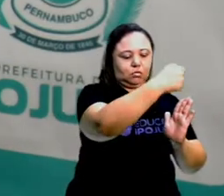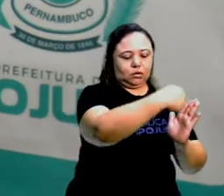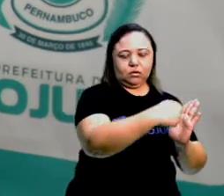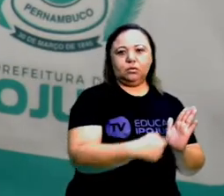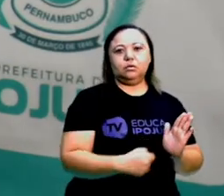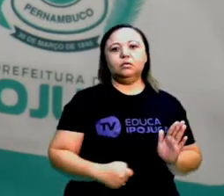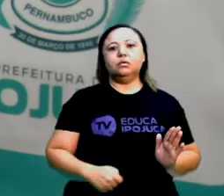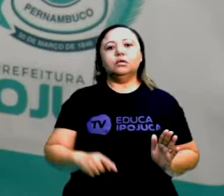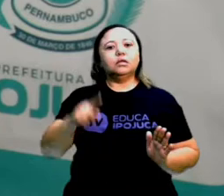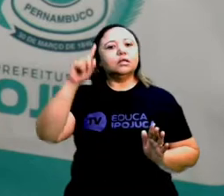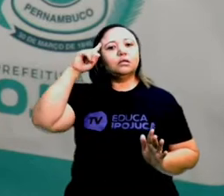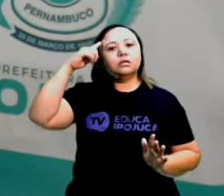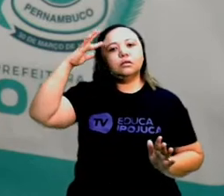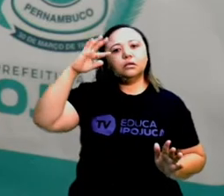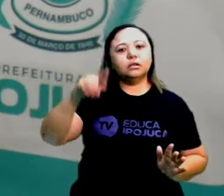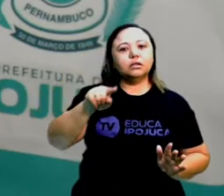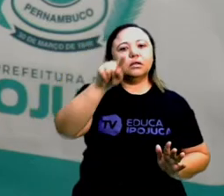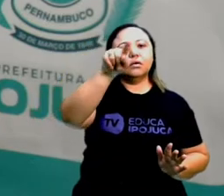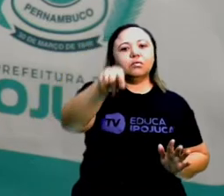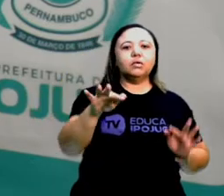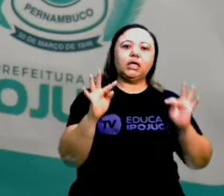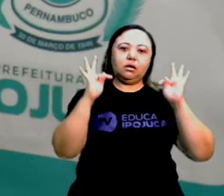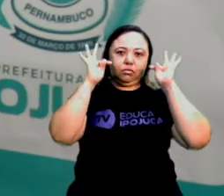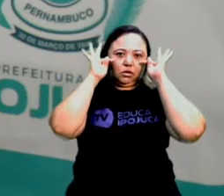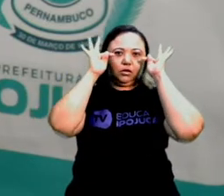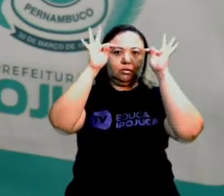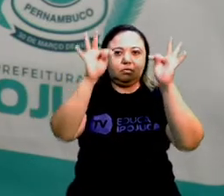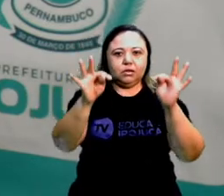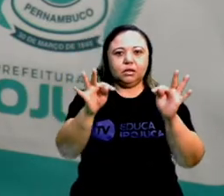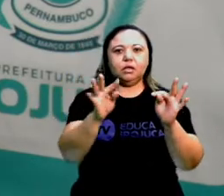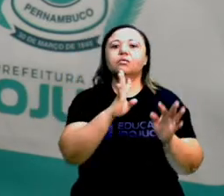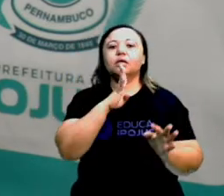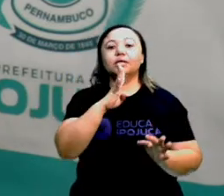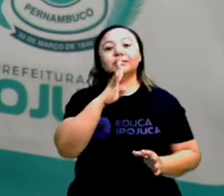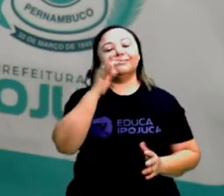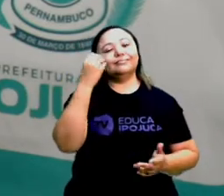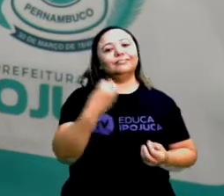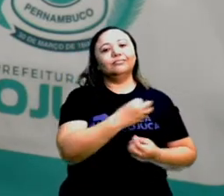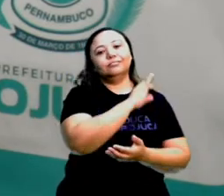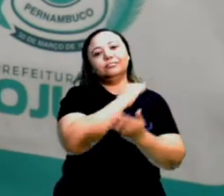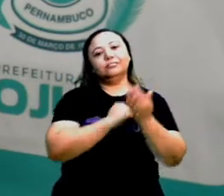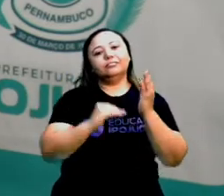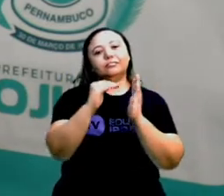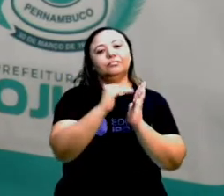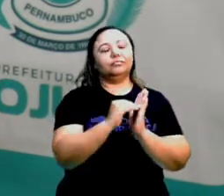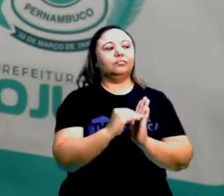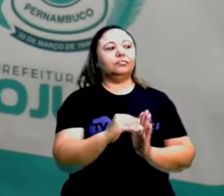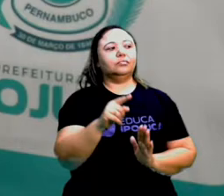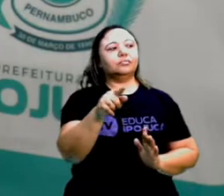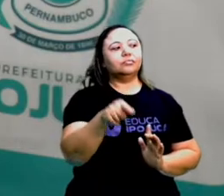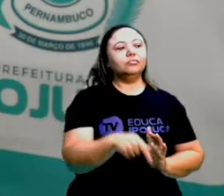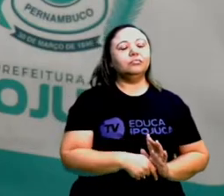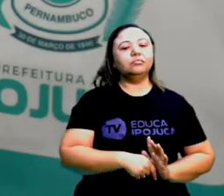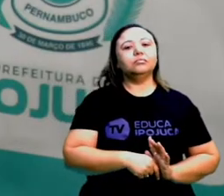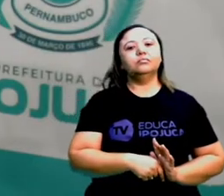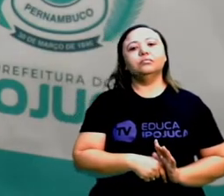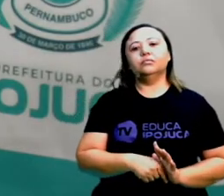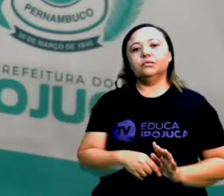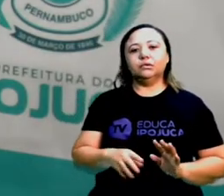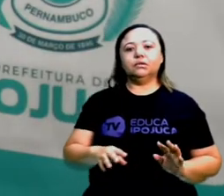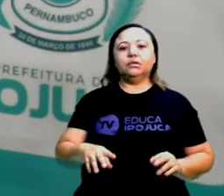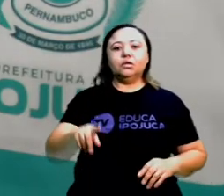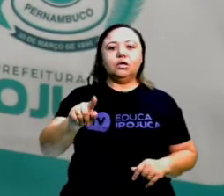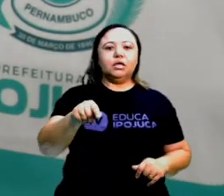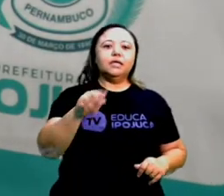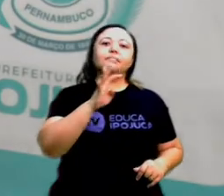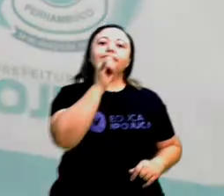dos pensamentos, do que vem à mente do personagem, certo? Então, olha só, gente, exemplo de